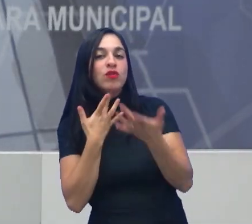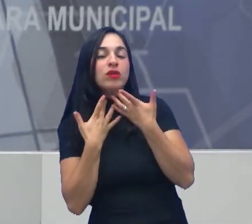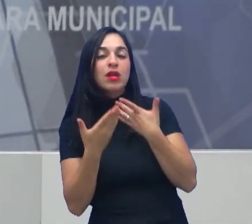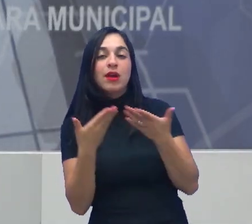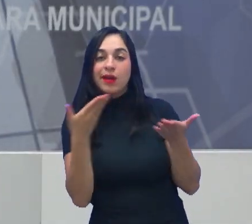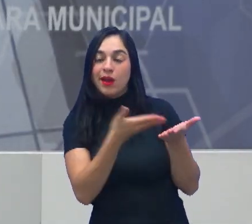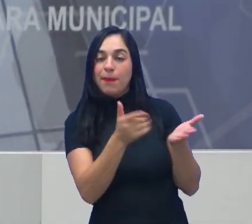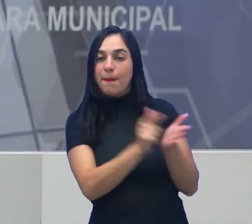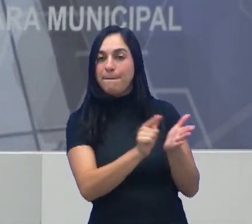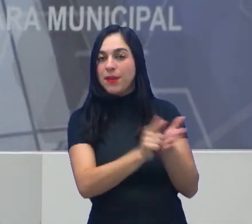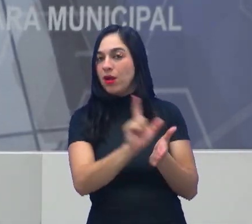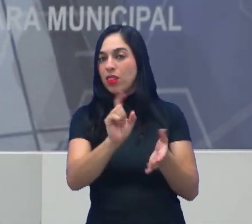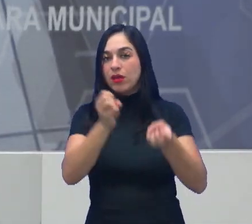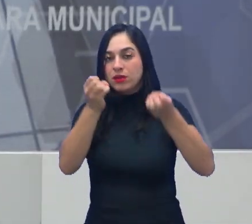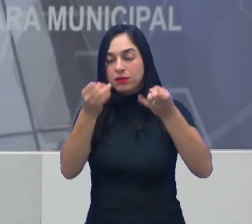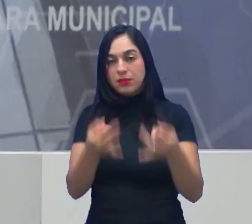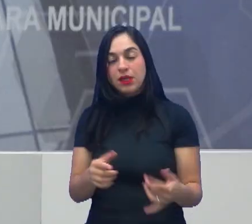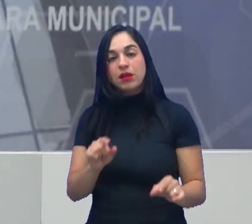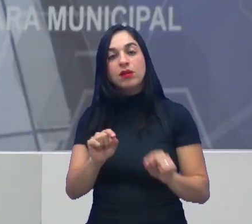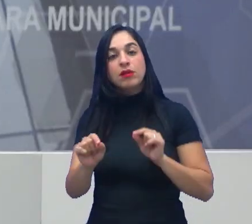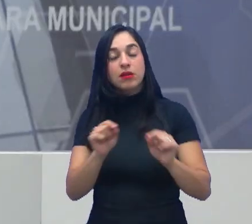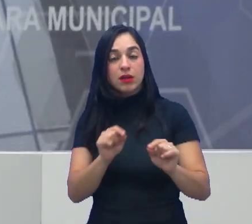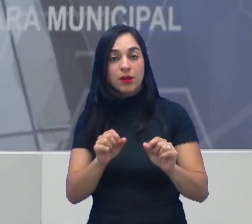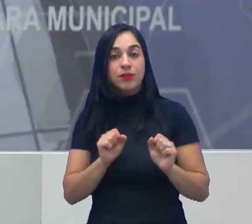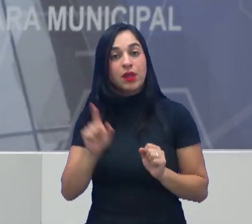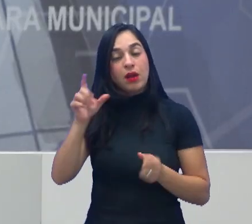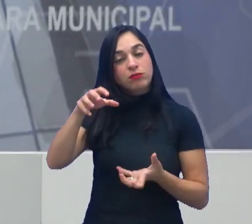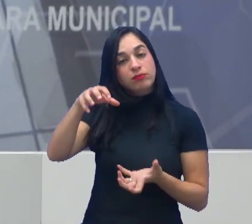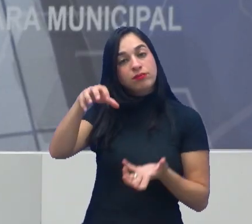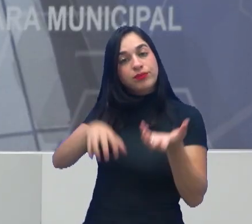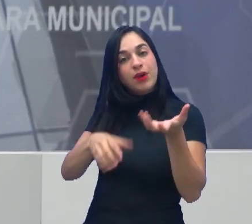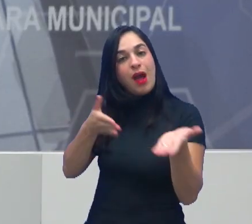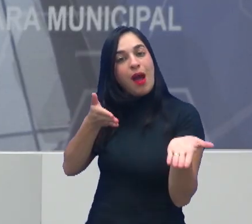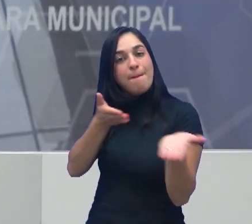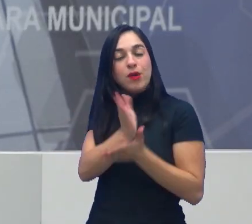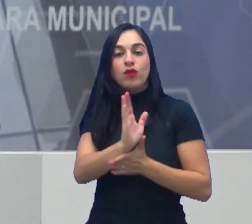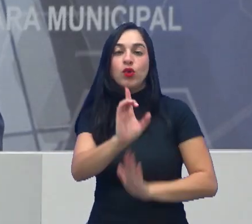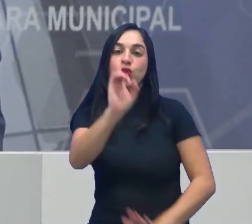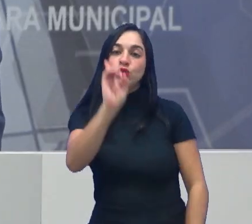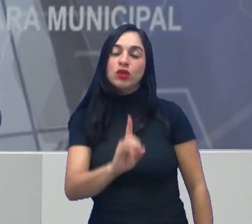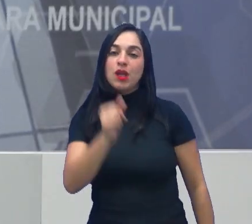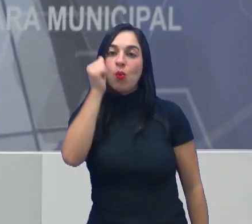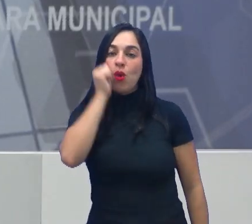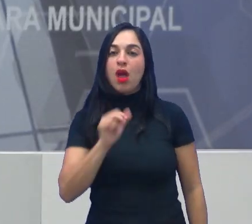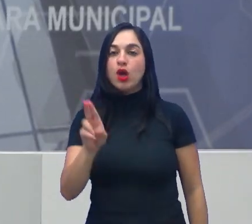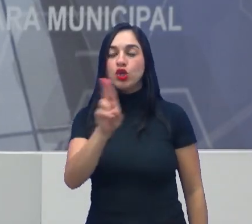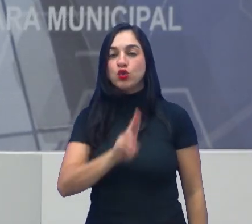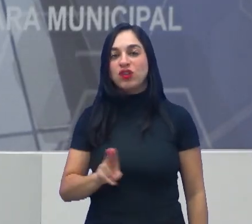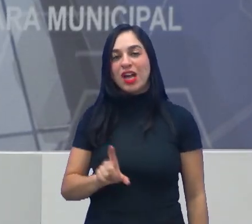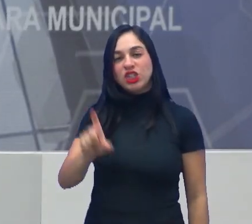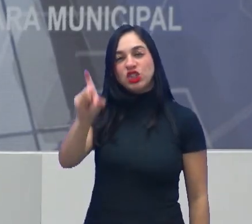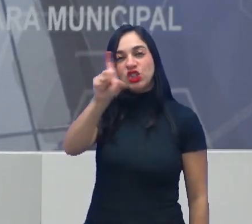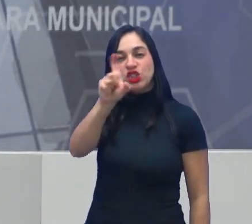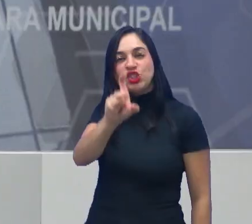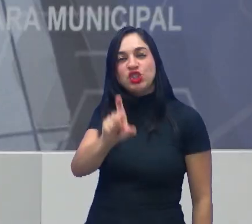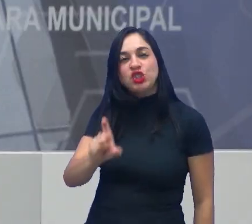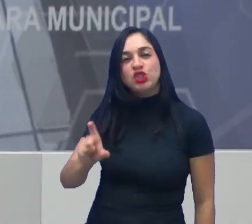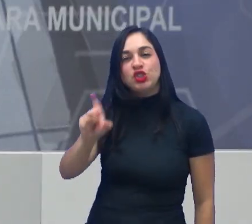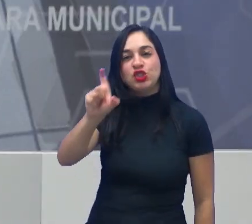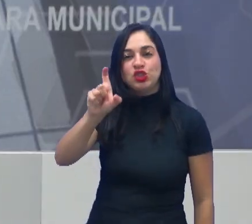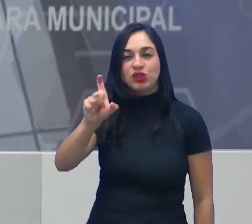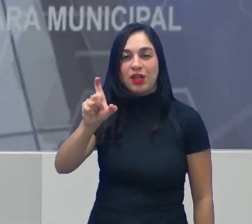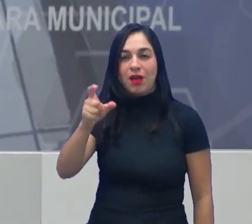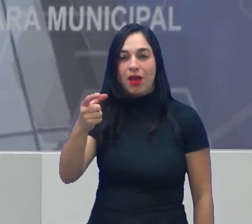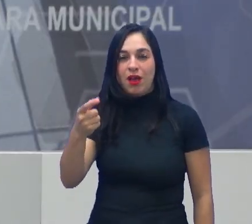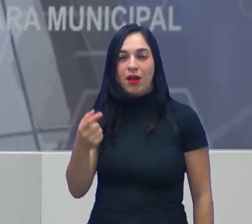que o Congresso Nacional aprovou o direito da mulher de portar spray de defesa pessoal. Isso é fundamental.